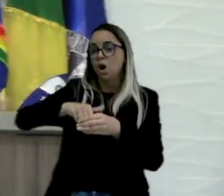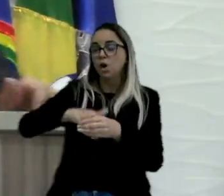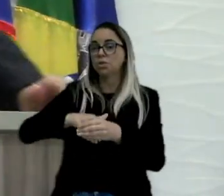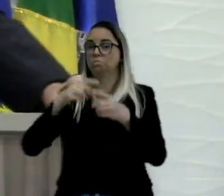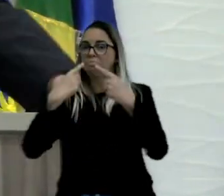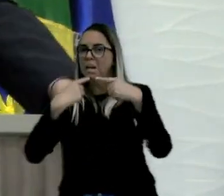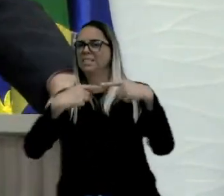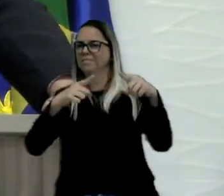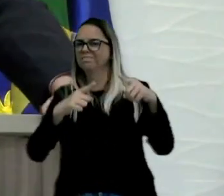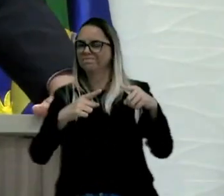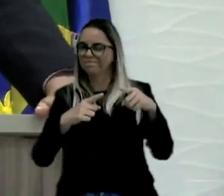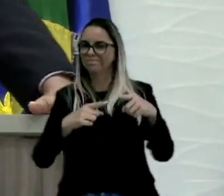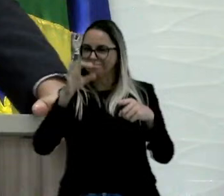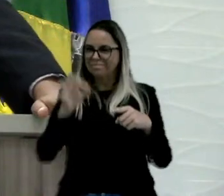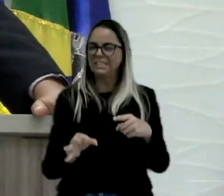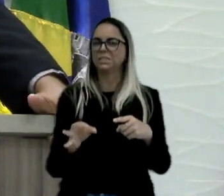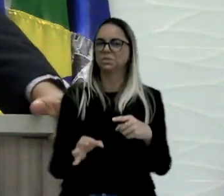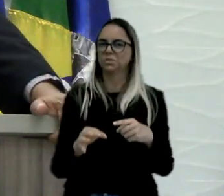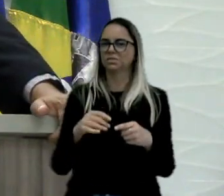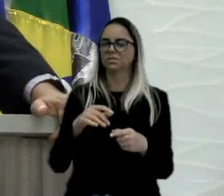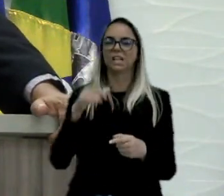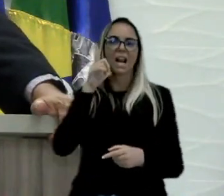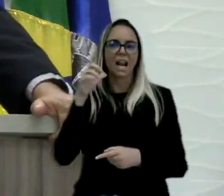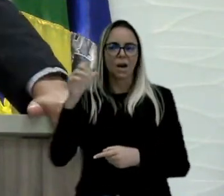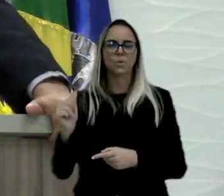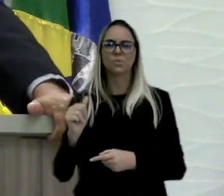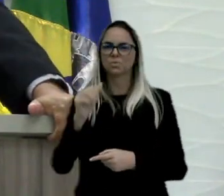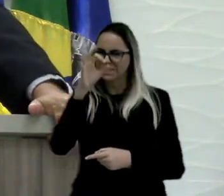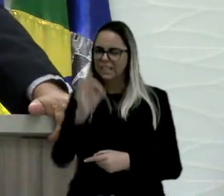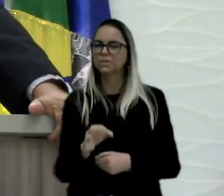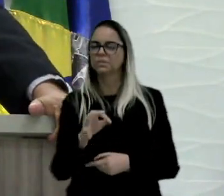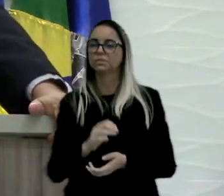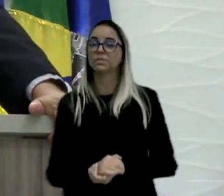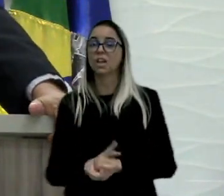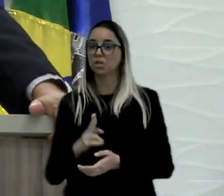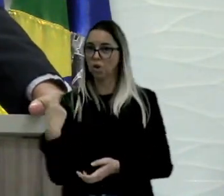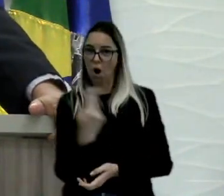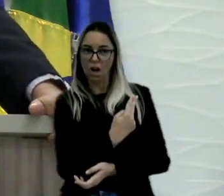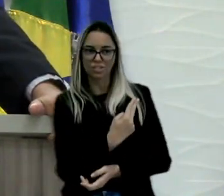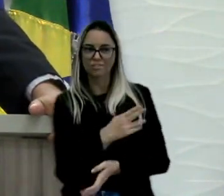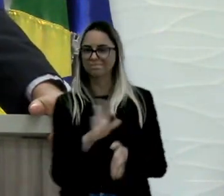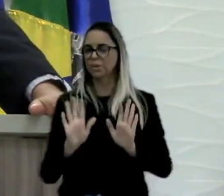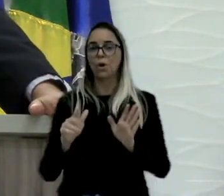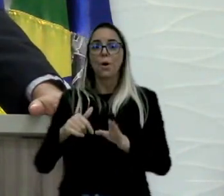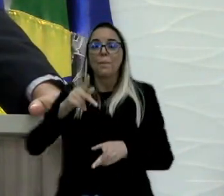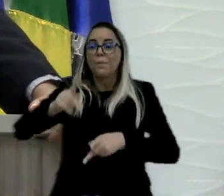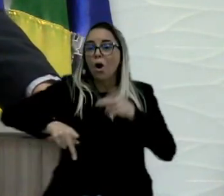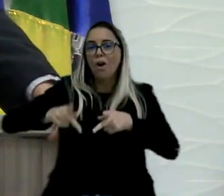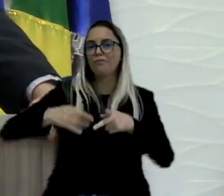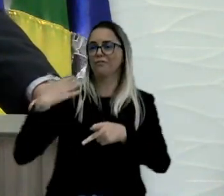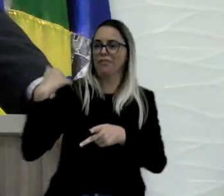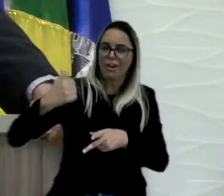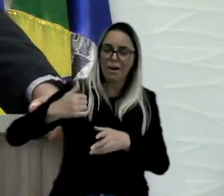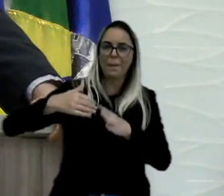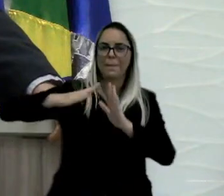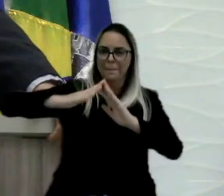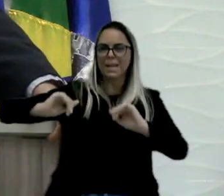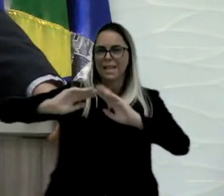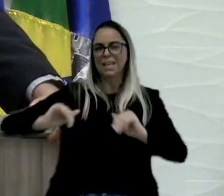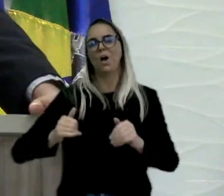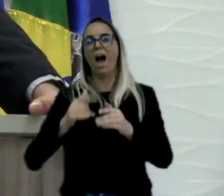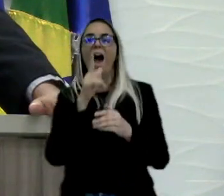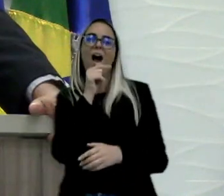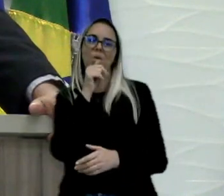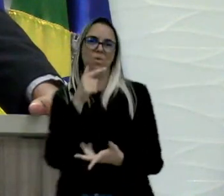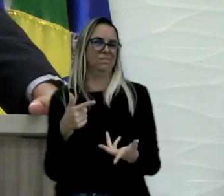você teu aí porque esse voto de refúgio não é nós que vamos não é o povo que tá clamando água no nosso município